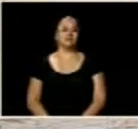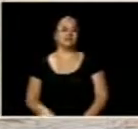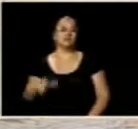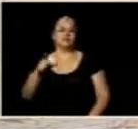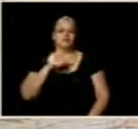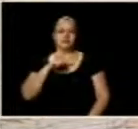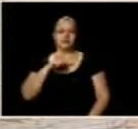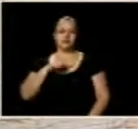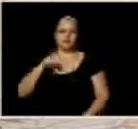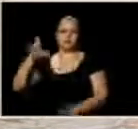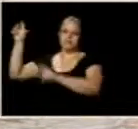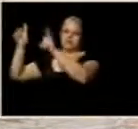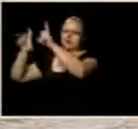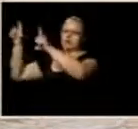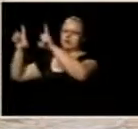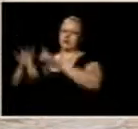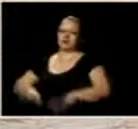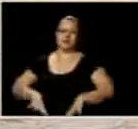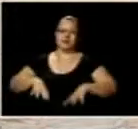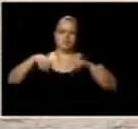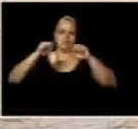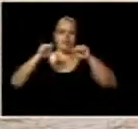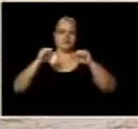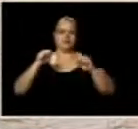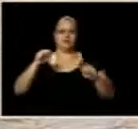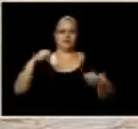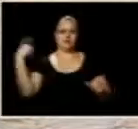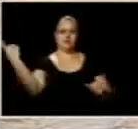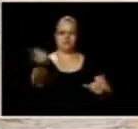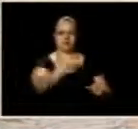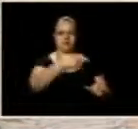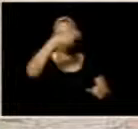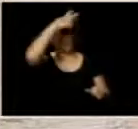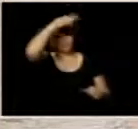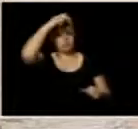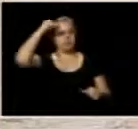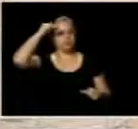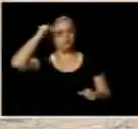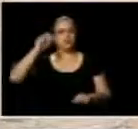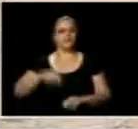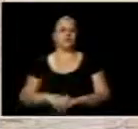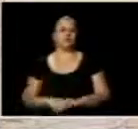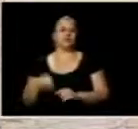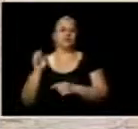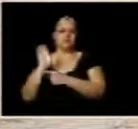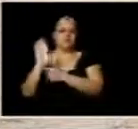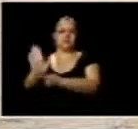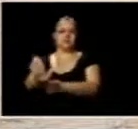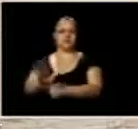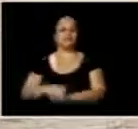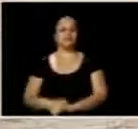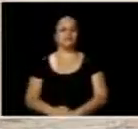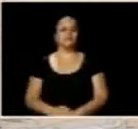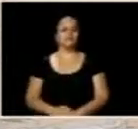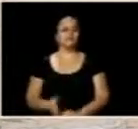divulgar a festa, para trazer o calendário. Isso teria que estar uma semana aqui na casa, um mês antes, com planejamento, como